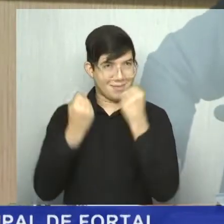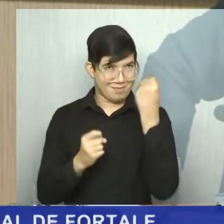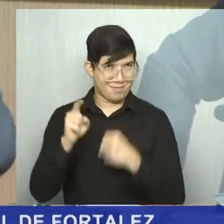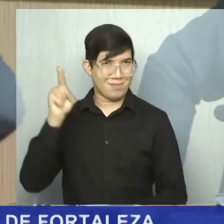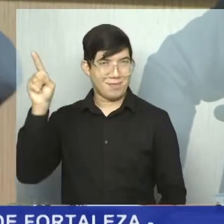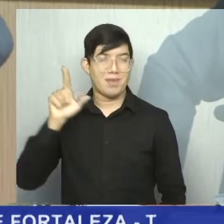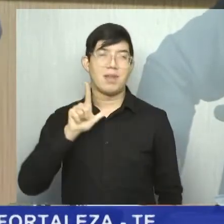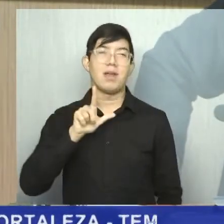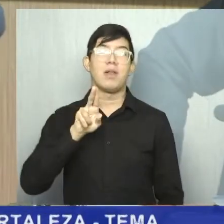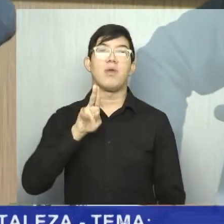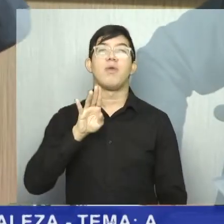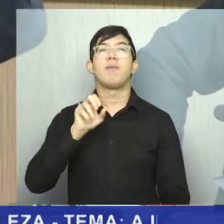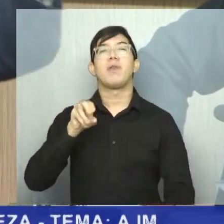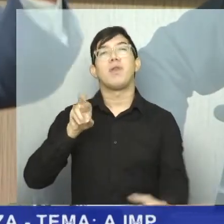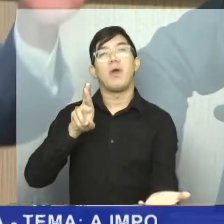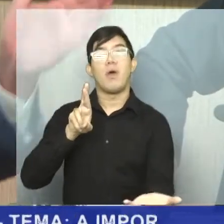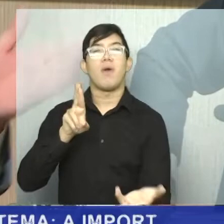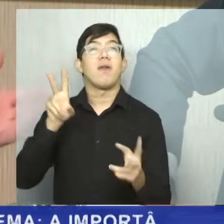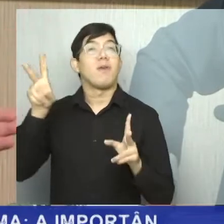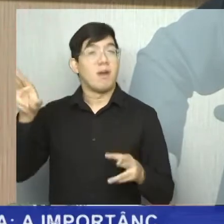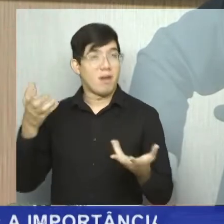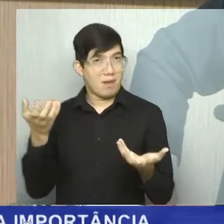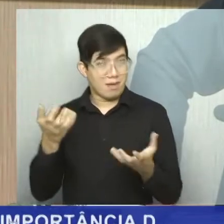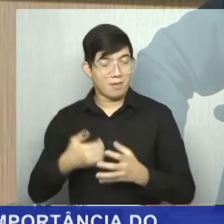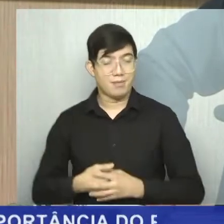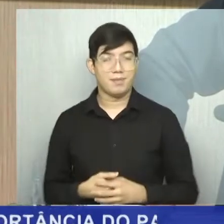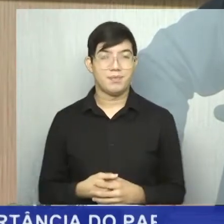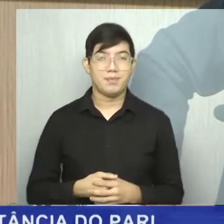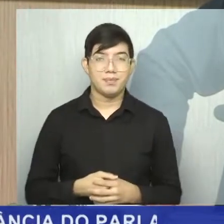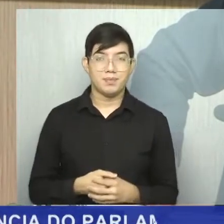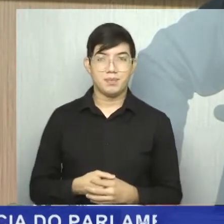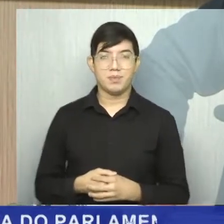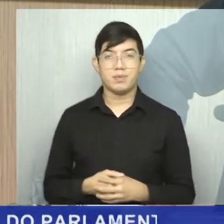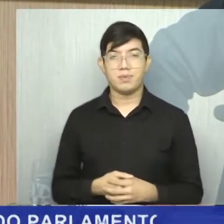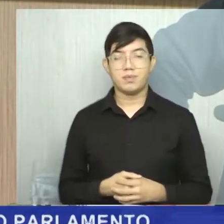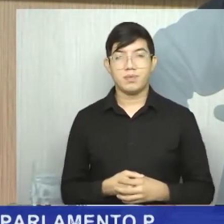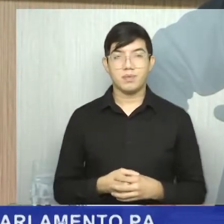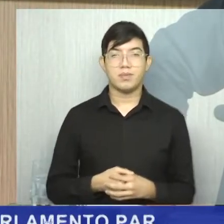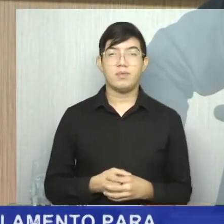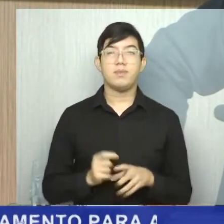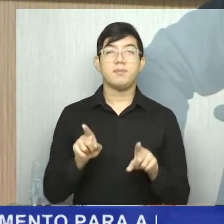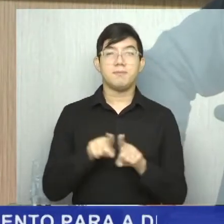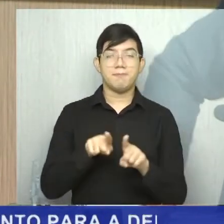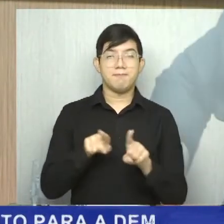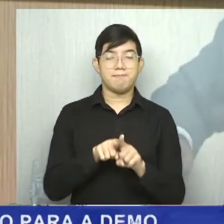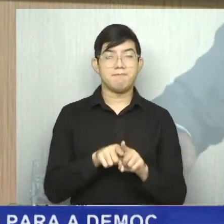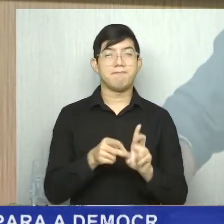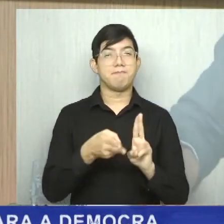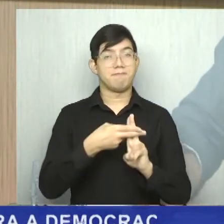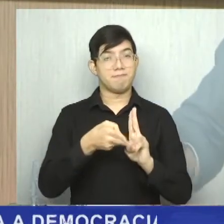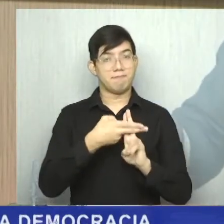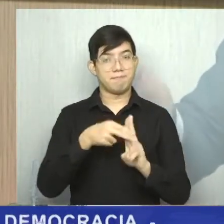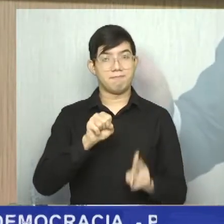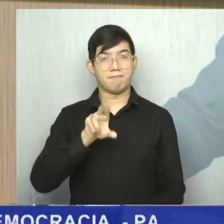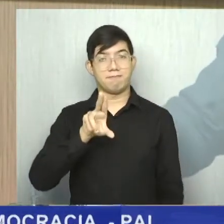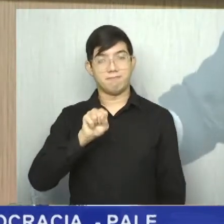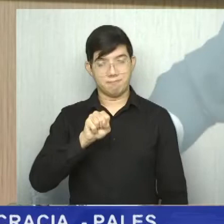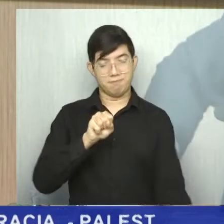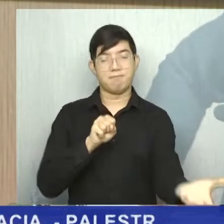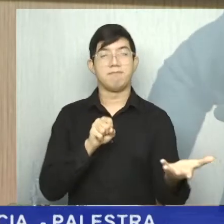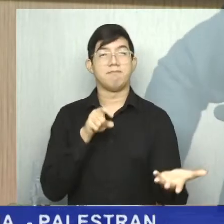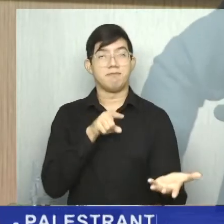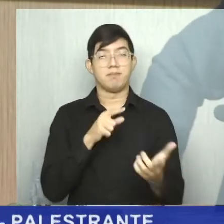veja, isso explode em todos os ângulos da administração brasileira. Na saúde é evidente. Se você pegar, o SUS tem um problema grave